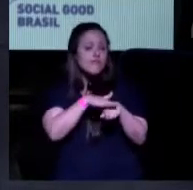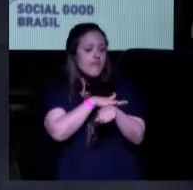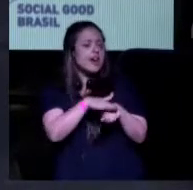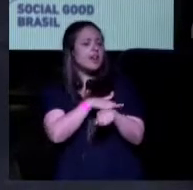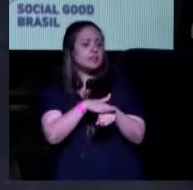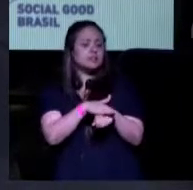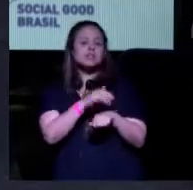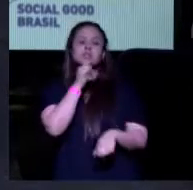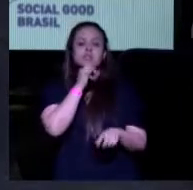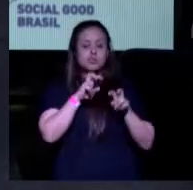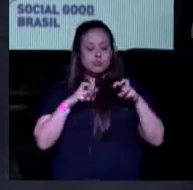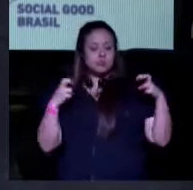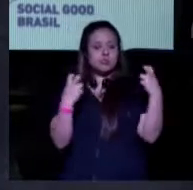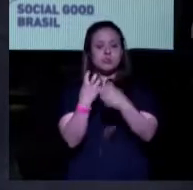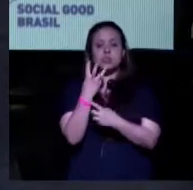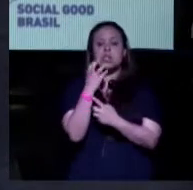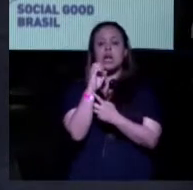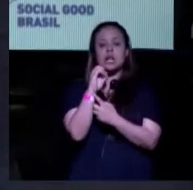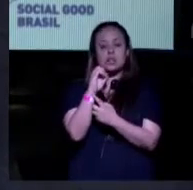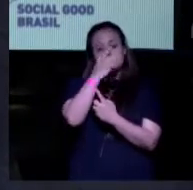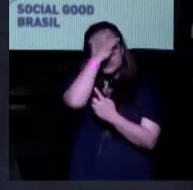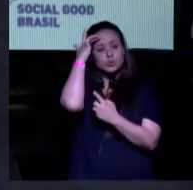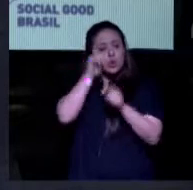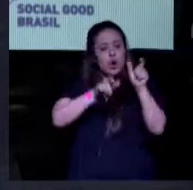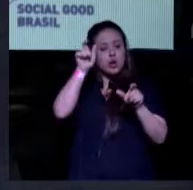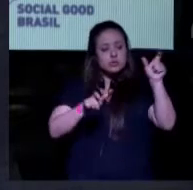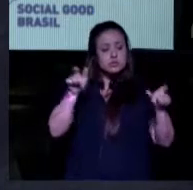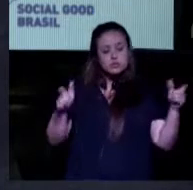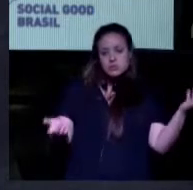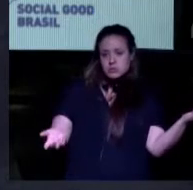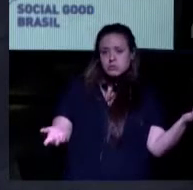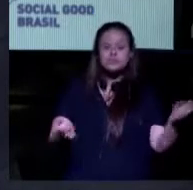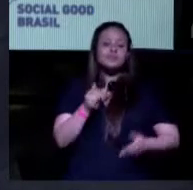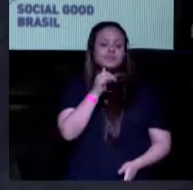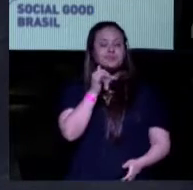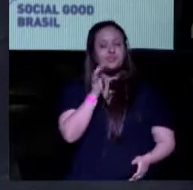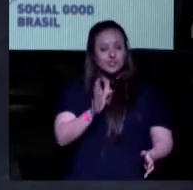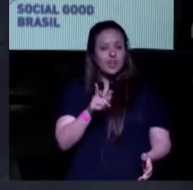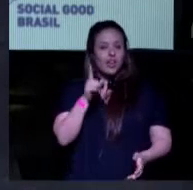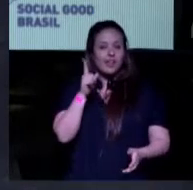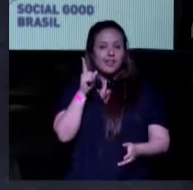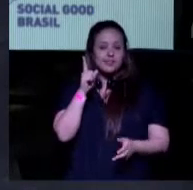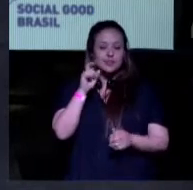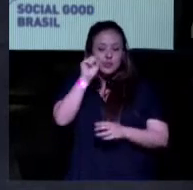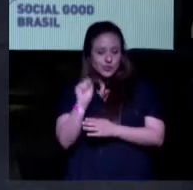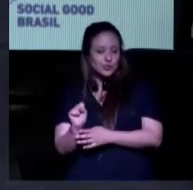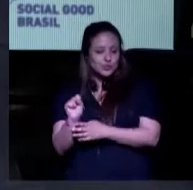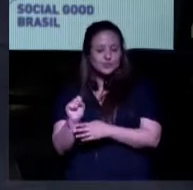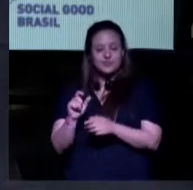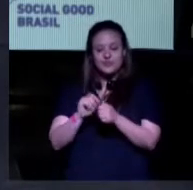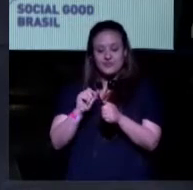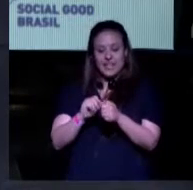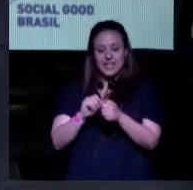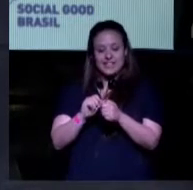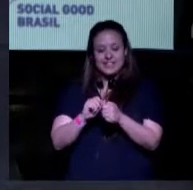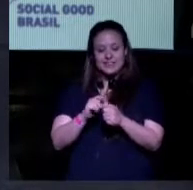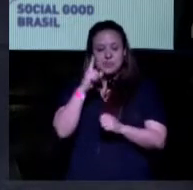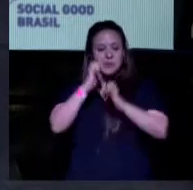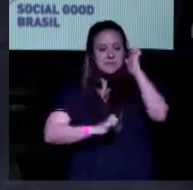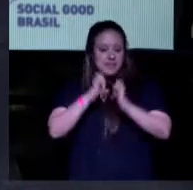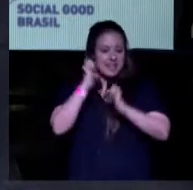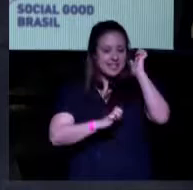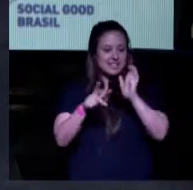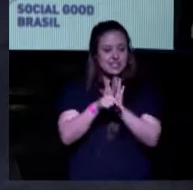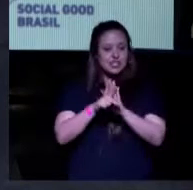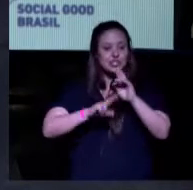junto com gabriel gomez na empresa do celular e isso a gente fez uma empresa de chocolate não é faca tradicionalista de chocolate com 500 funcionários no interior